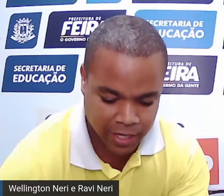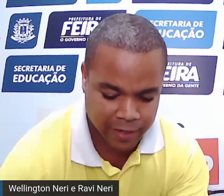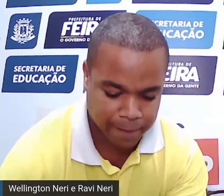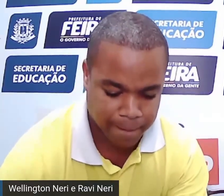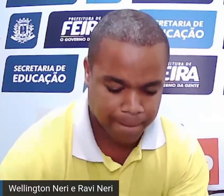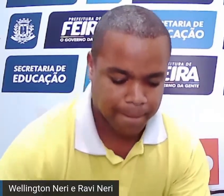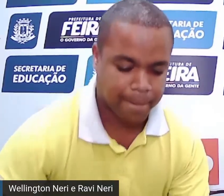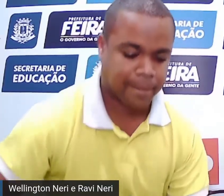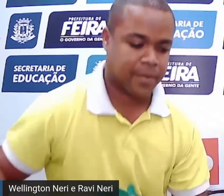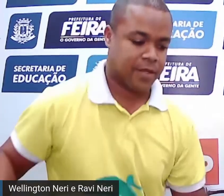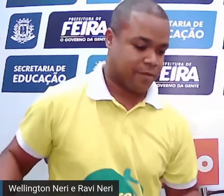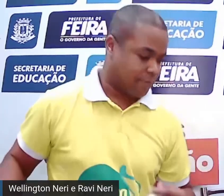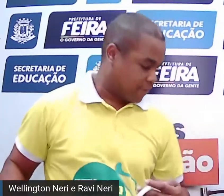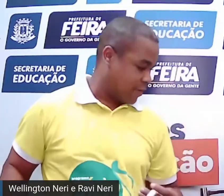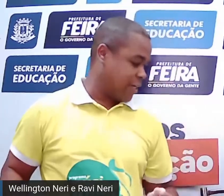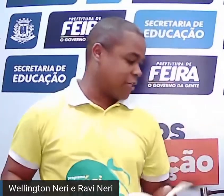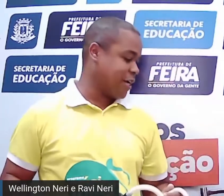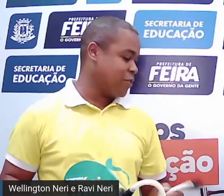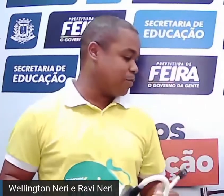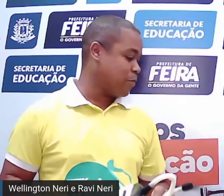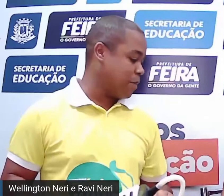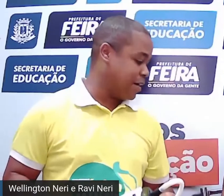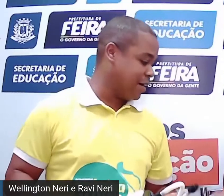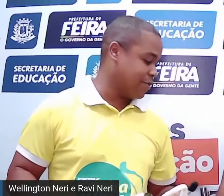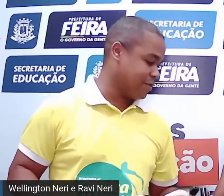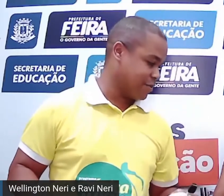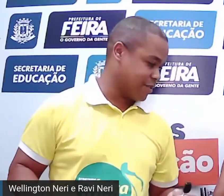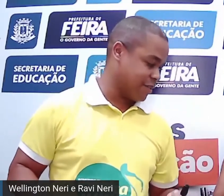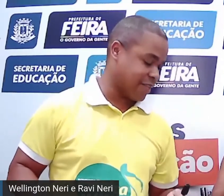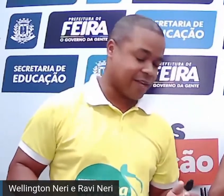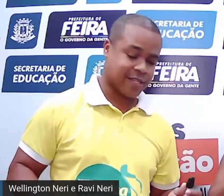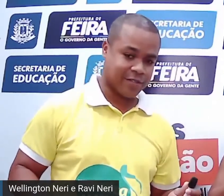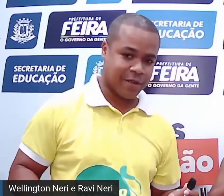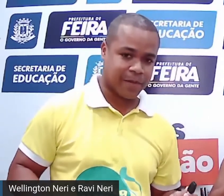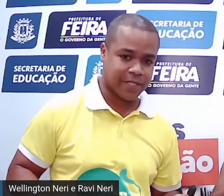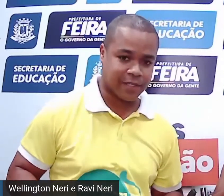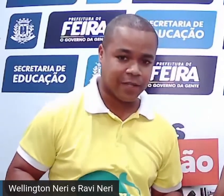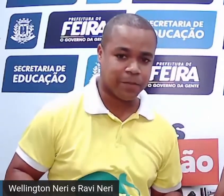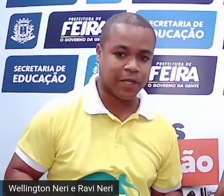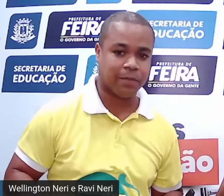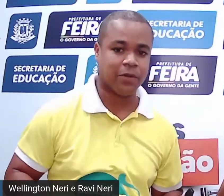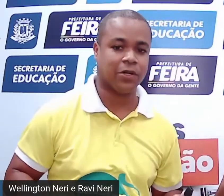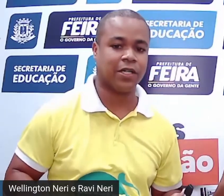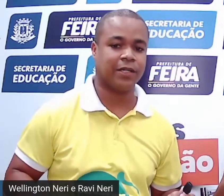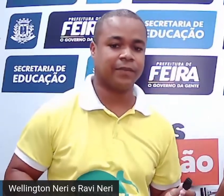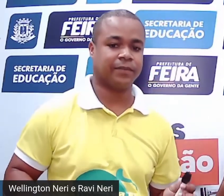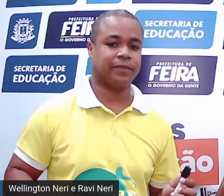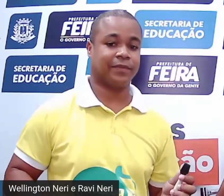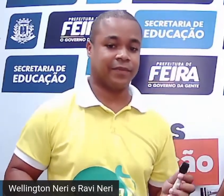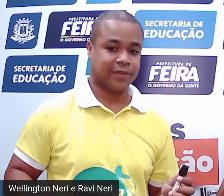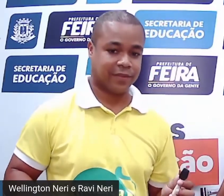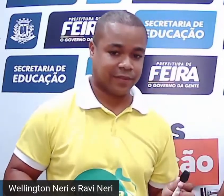Vamos lá. Enche aí o pulmão, que está sendo representado pela bola.